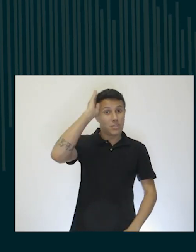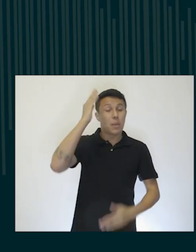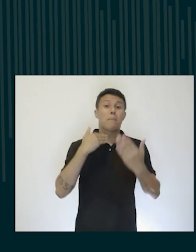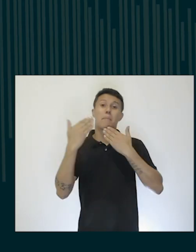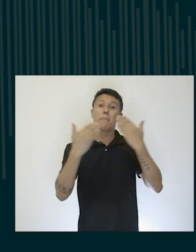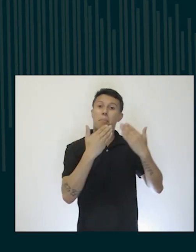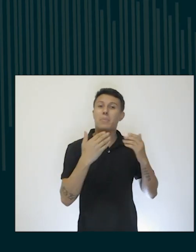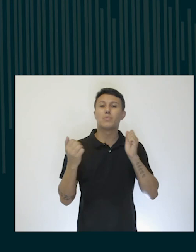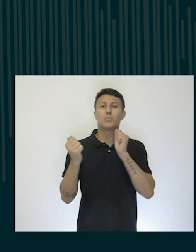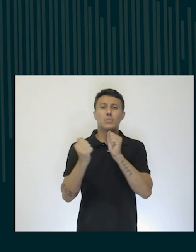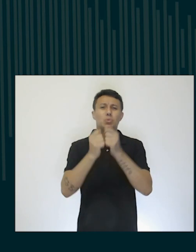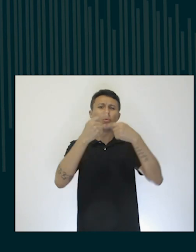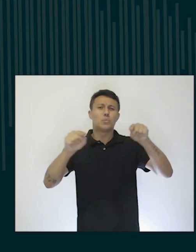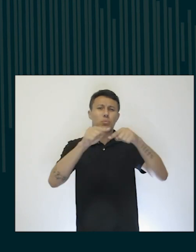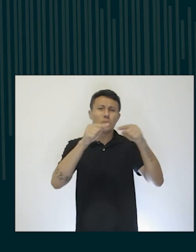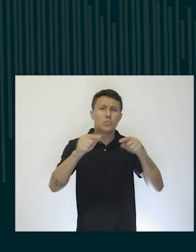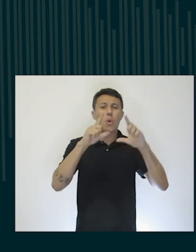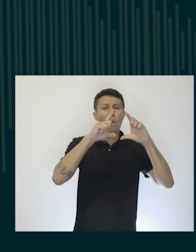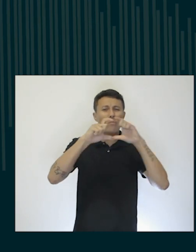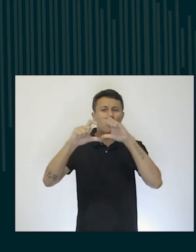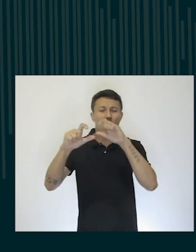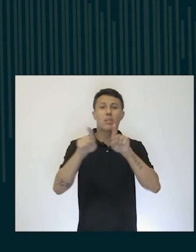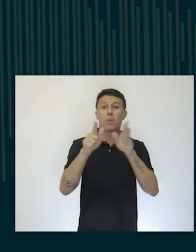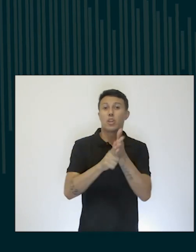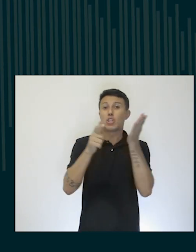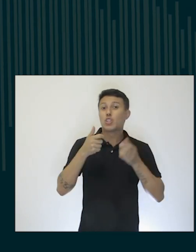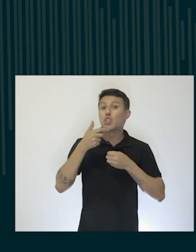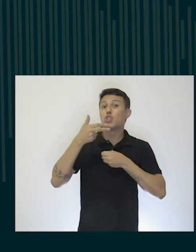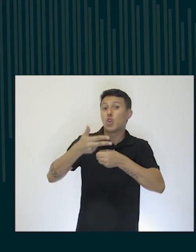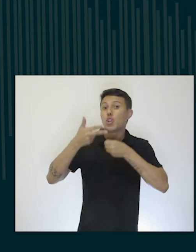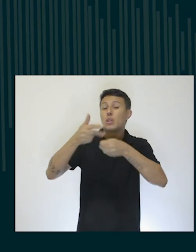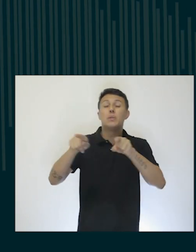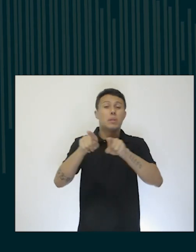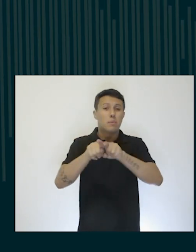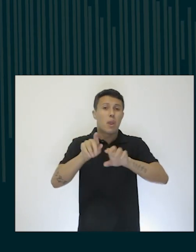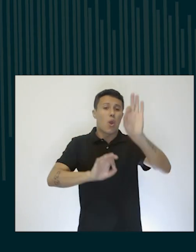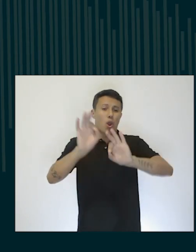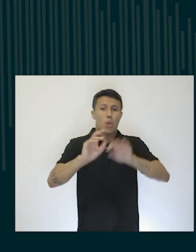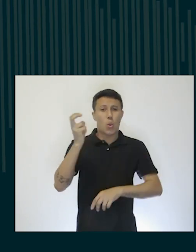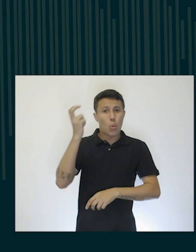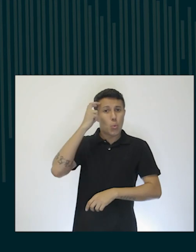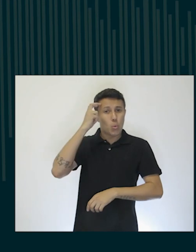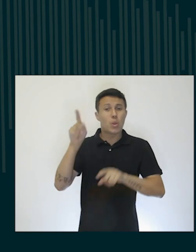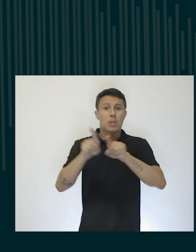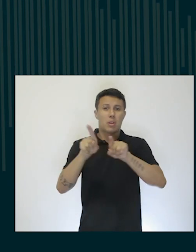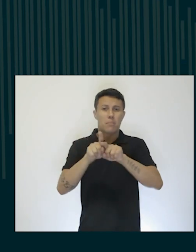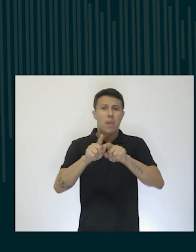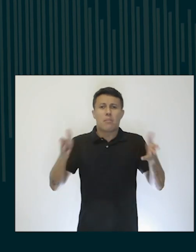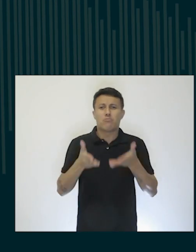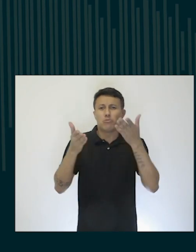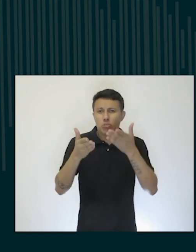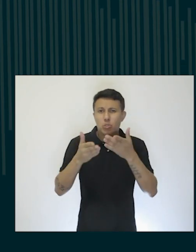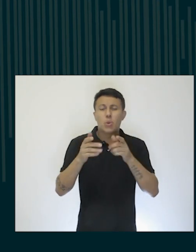com bate-papo e debates com músicos, fotógrafos, jornalistas, técnicos de som, produtores culturais e entusiastas